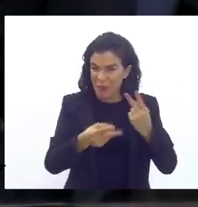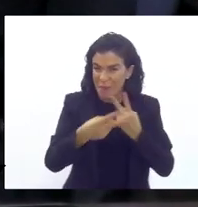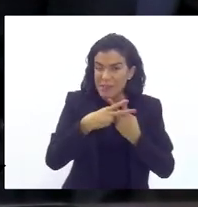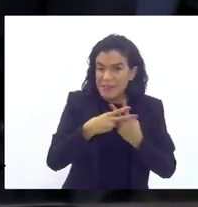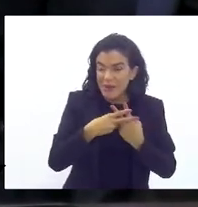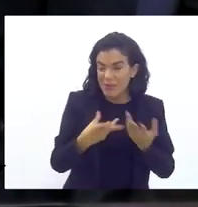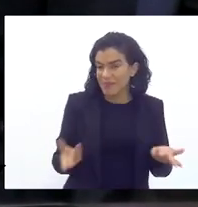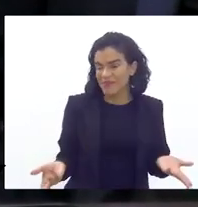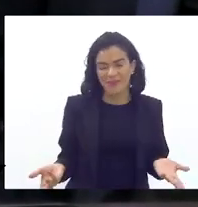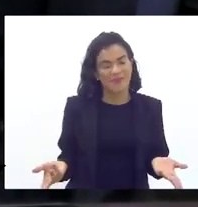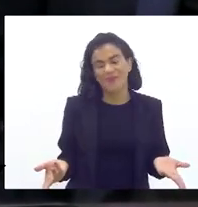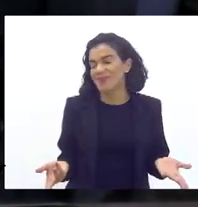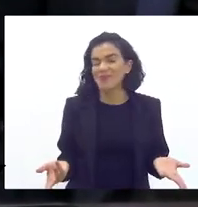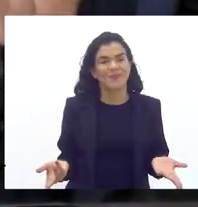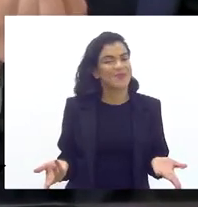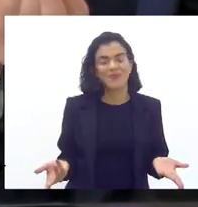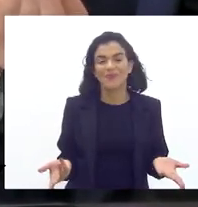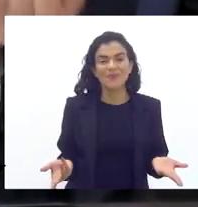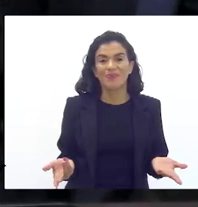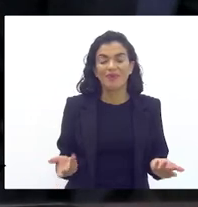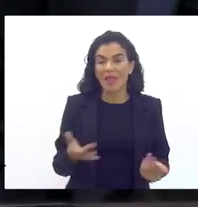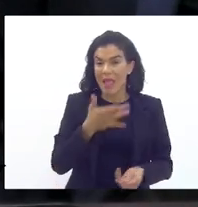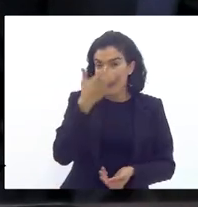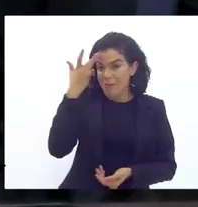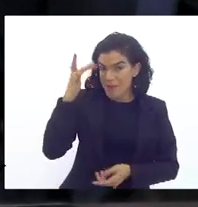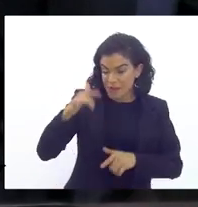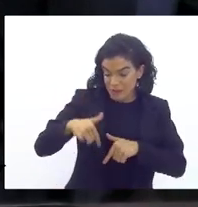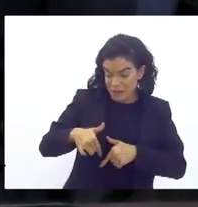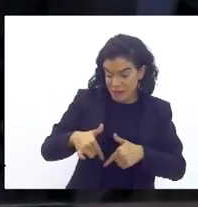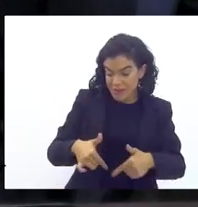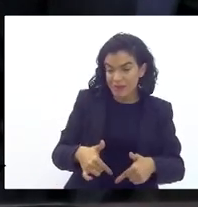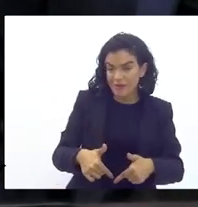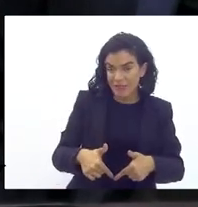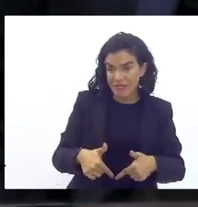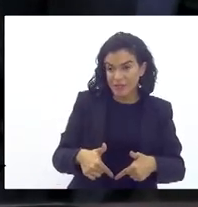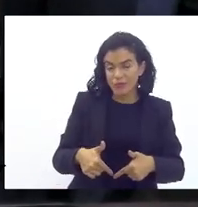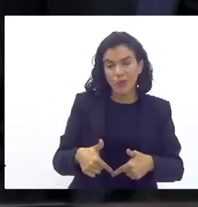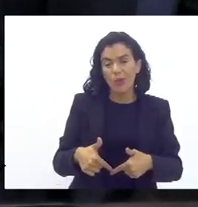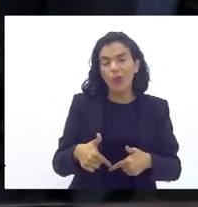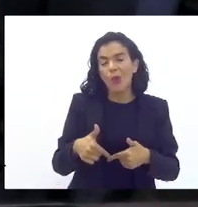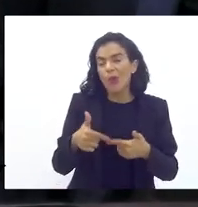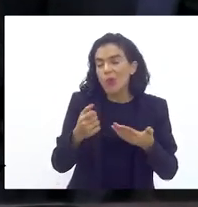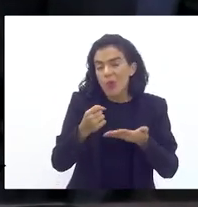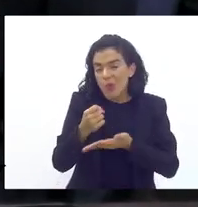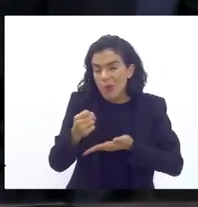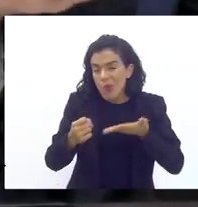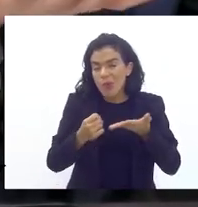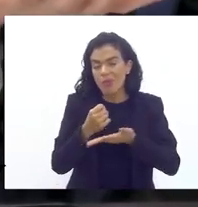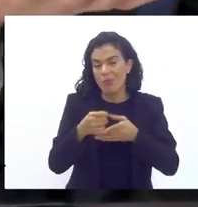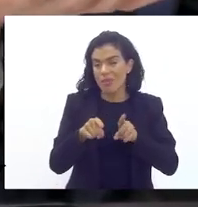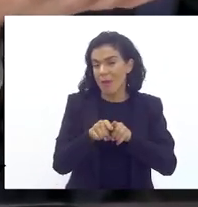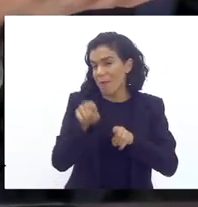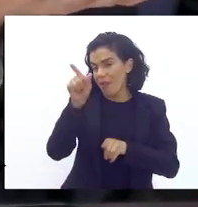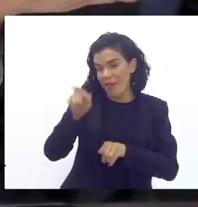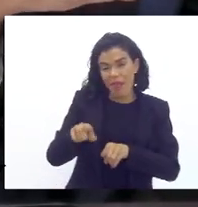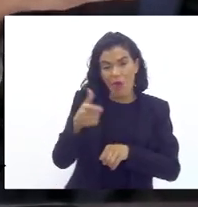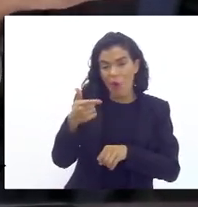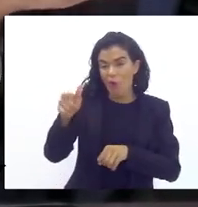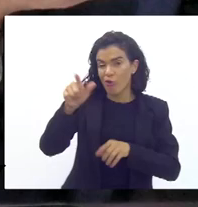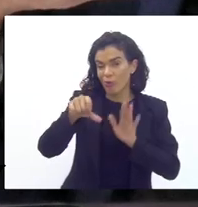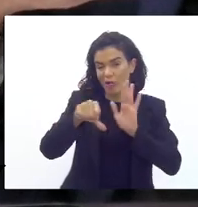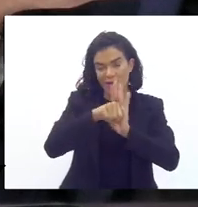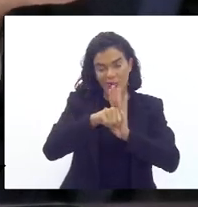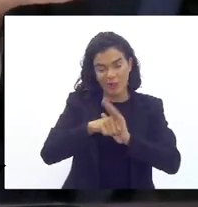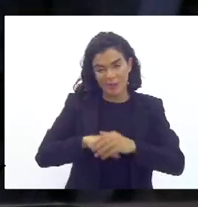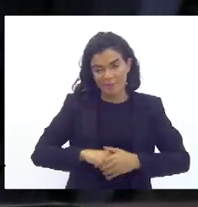inadmissível quem faz isso na verdade no mínimo também é criminoso